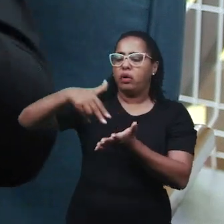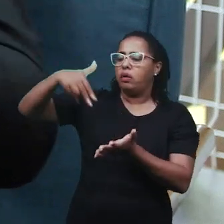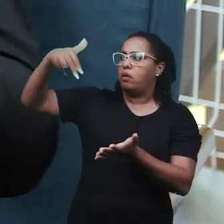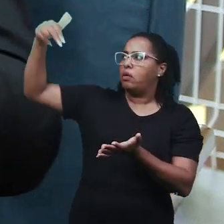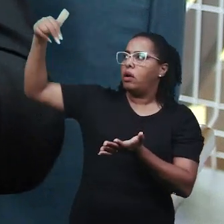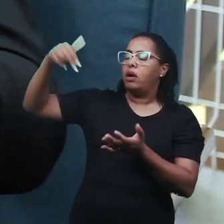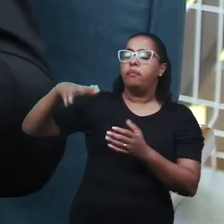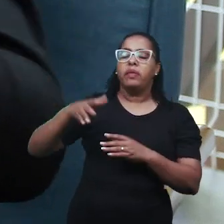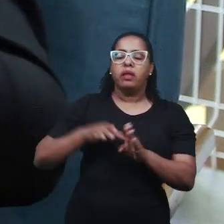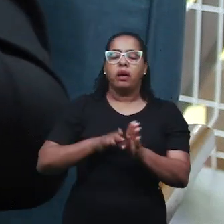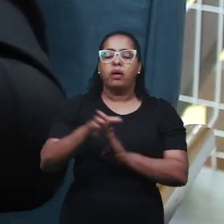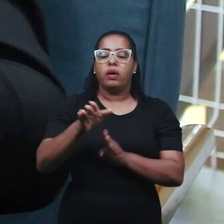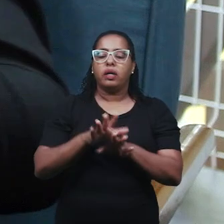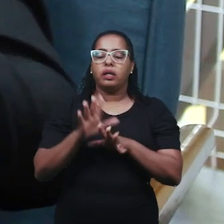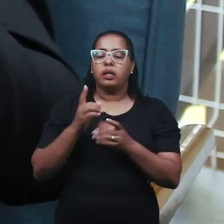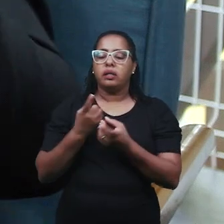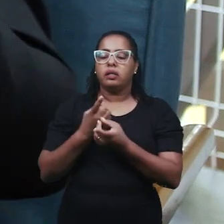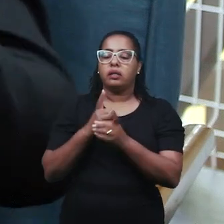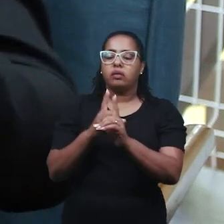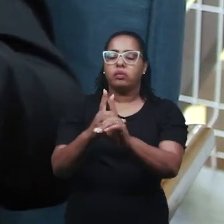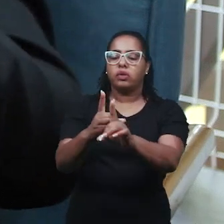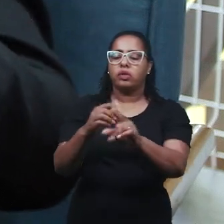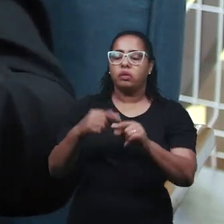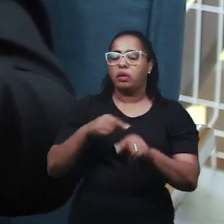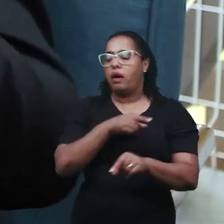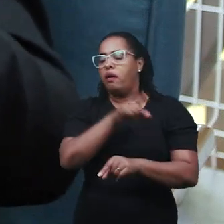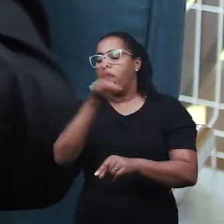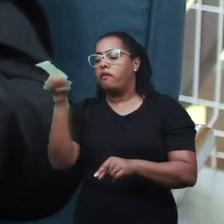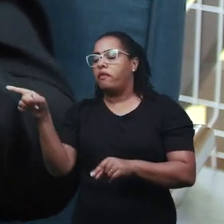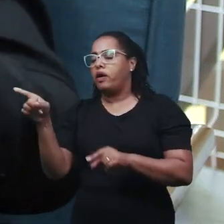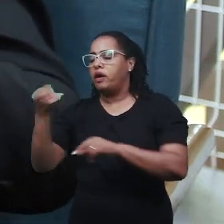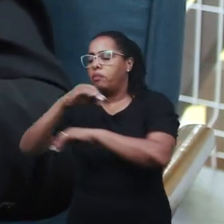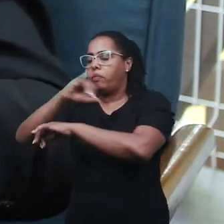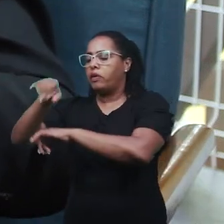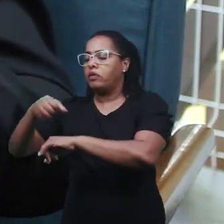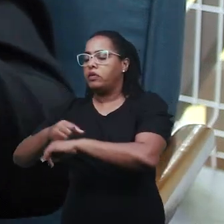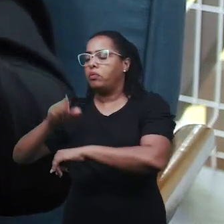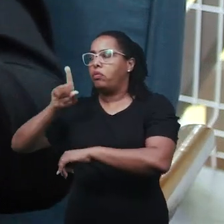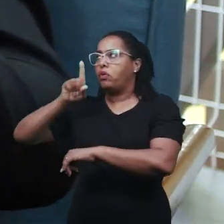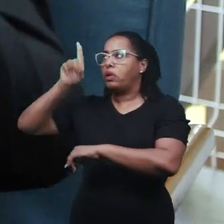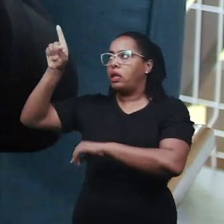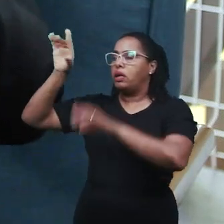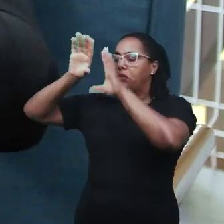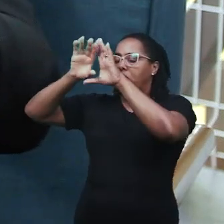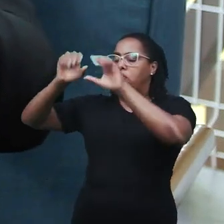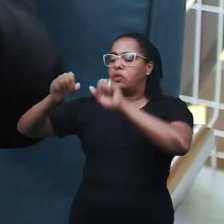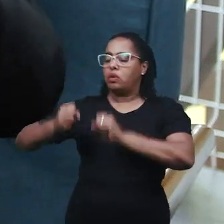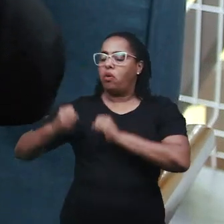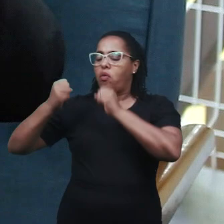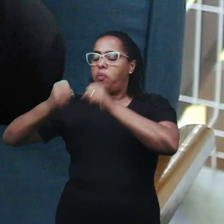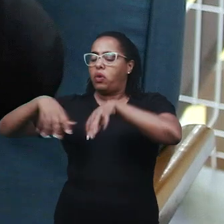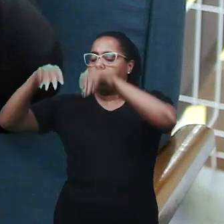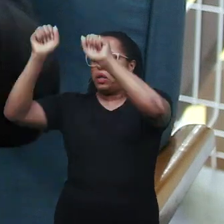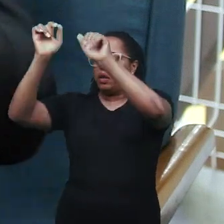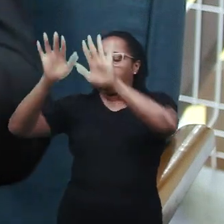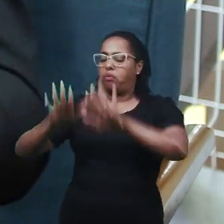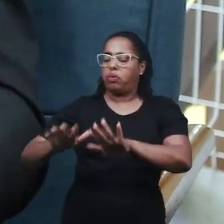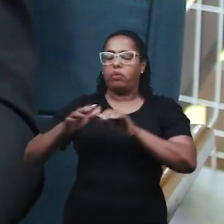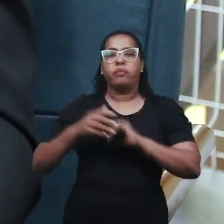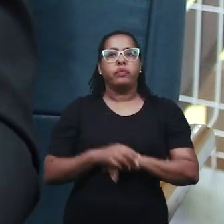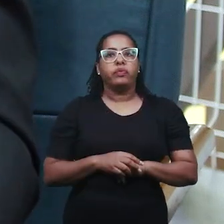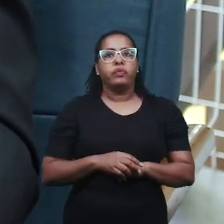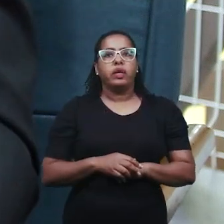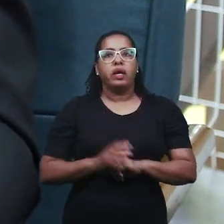para Jerusalém, e a Bíblia diz assim, porque do alto serás revestidos de poder. Eles estavam em Jerusalém quando o Espírito